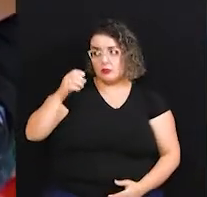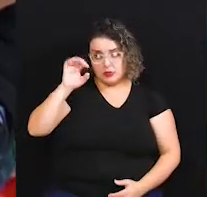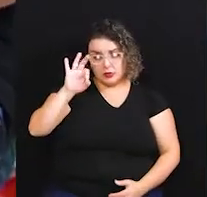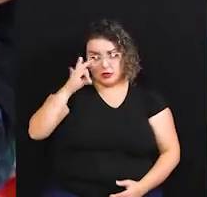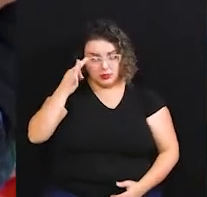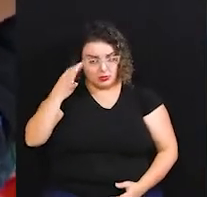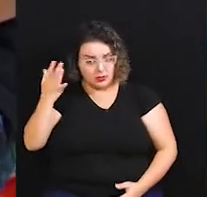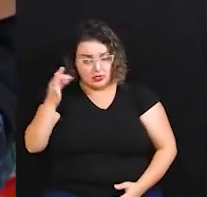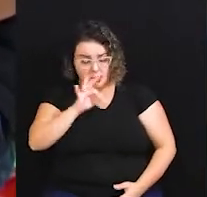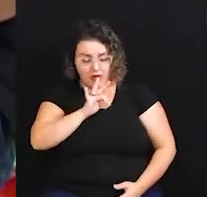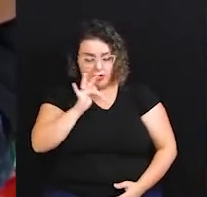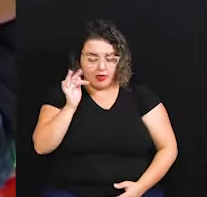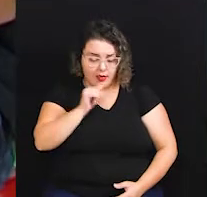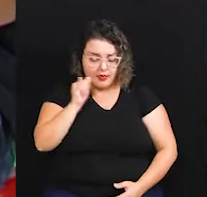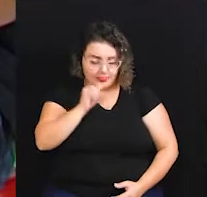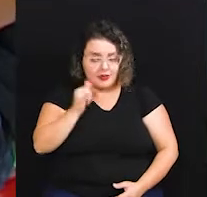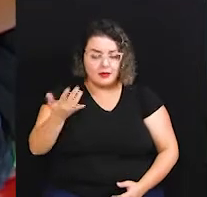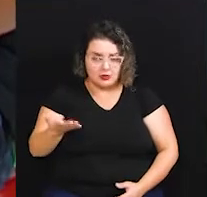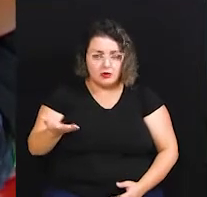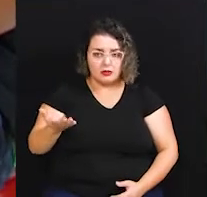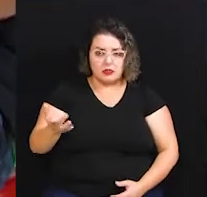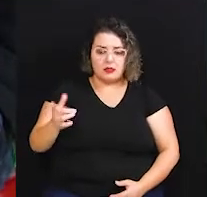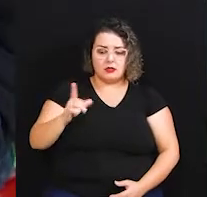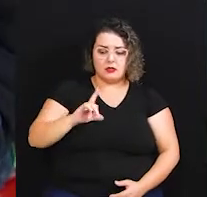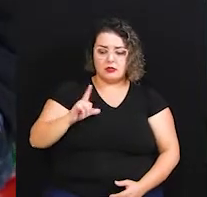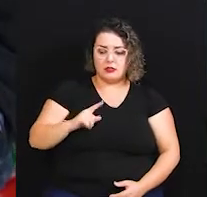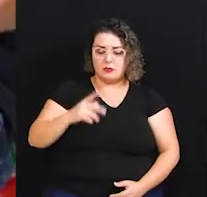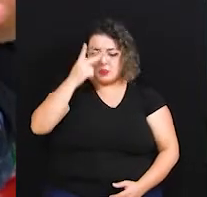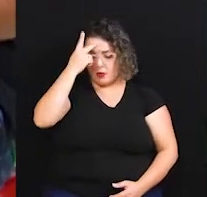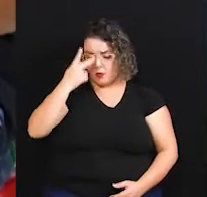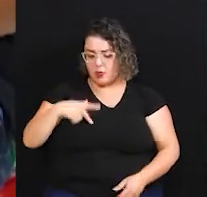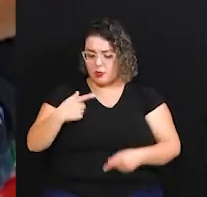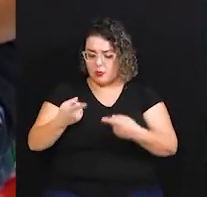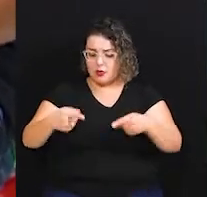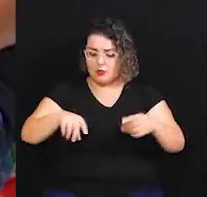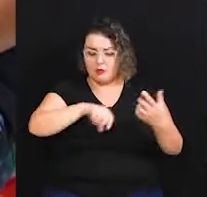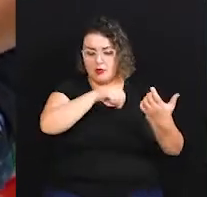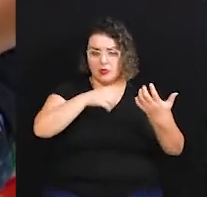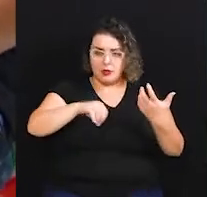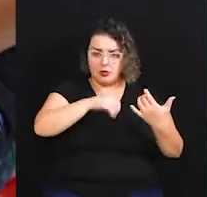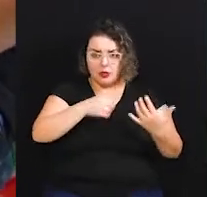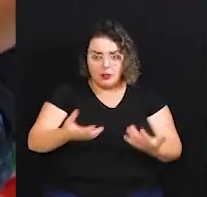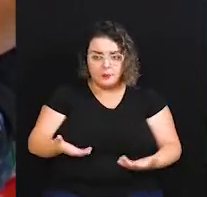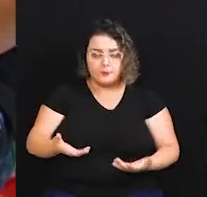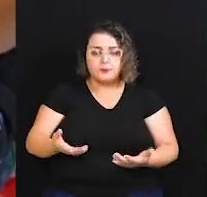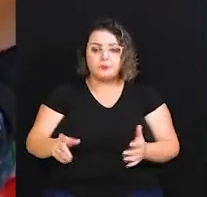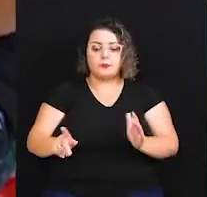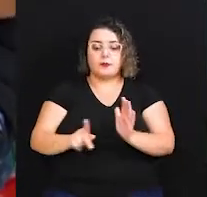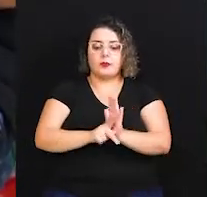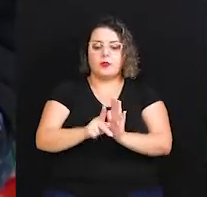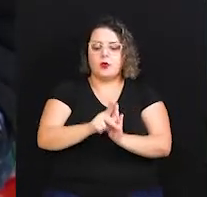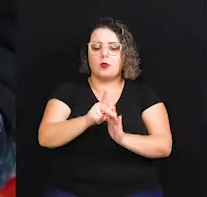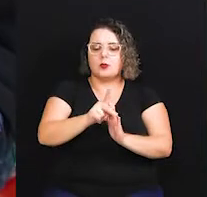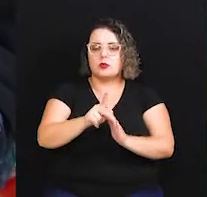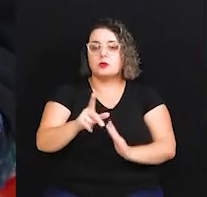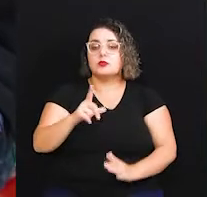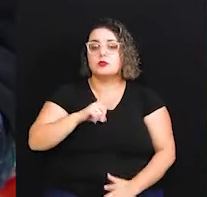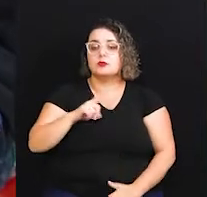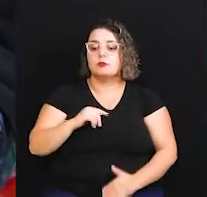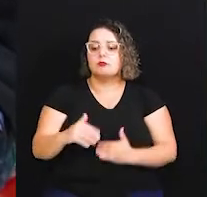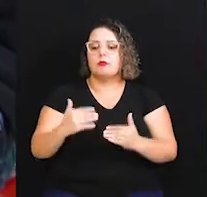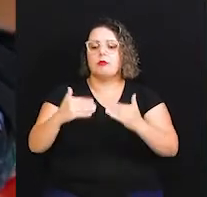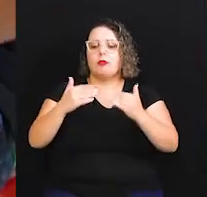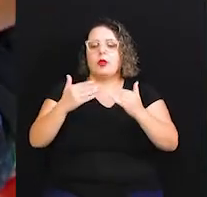outros países. Então, o projeto, nós temos a nossa própria orquestra. Então, o projeto hoje tem